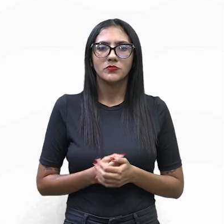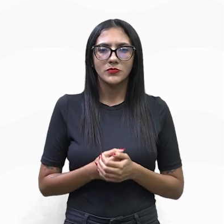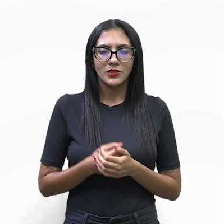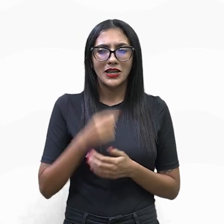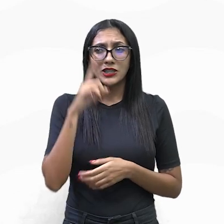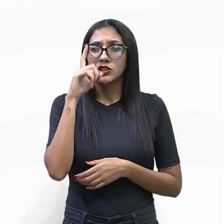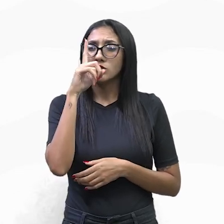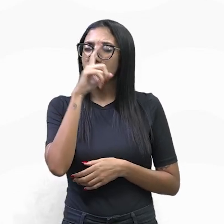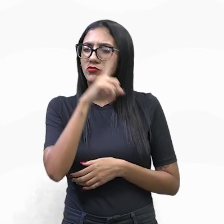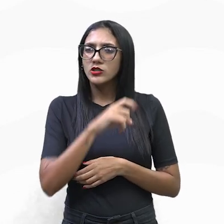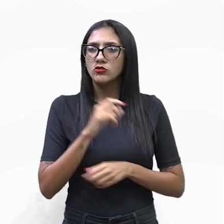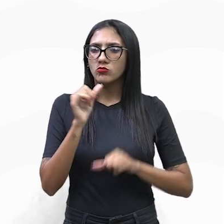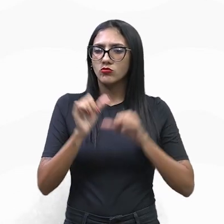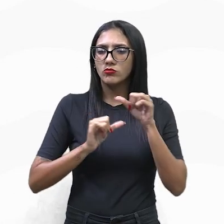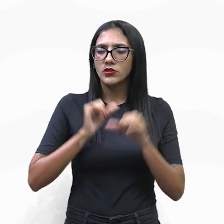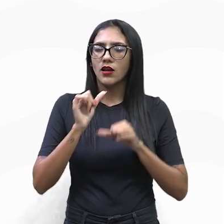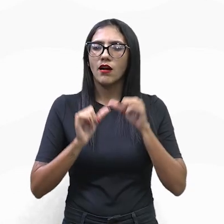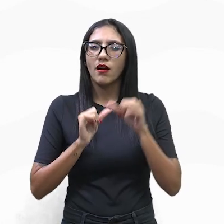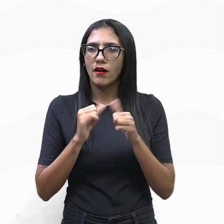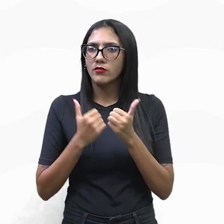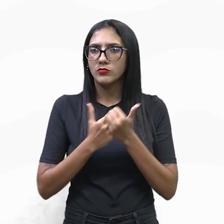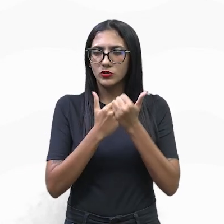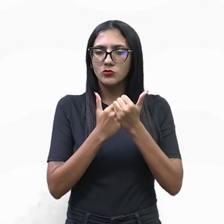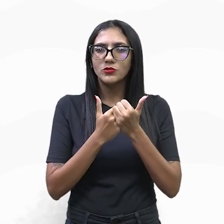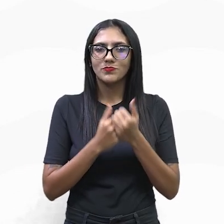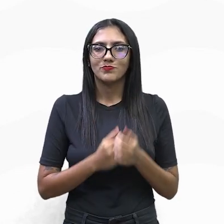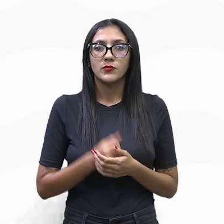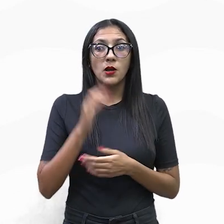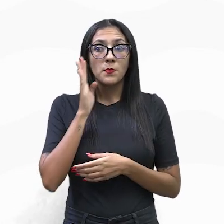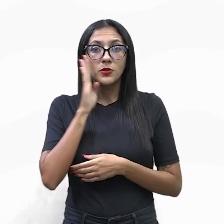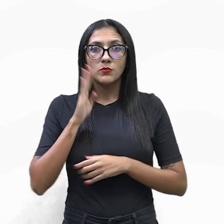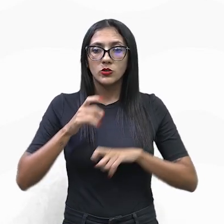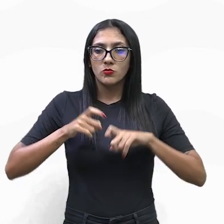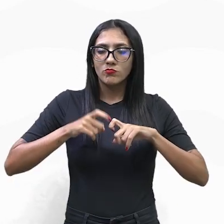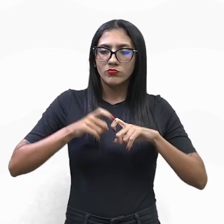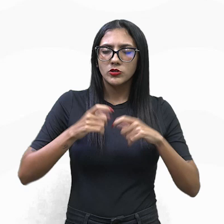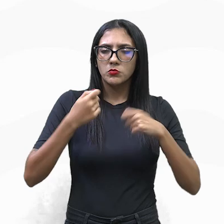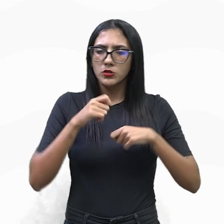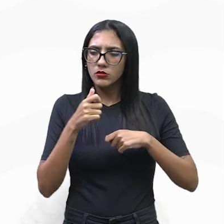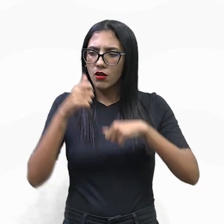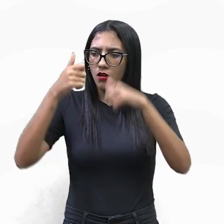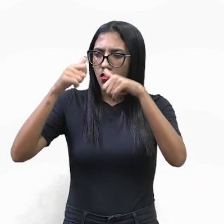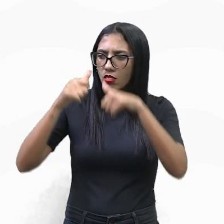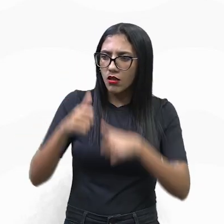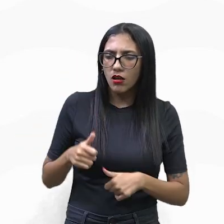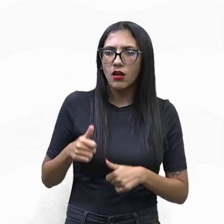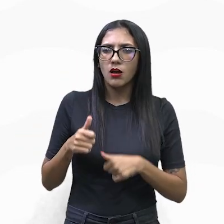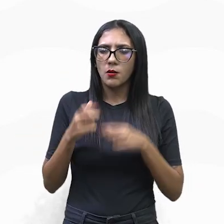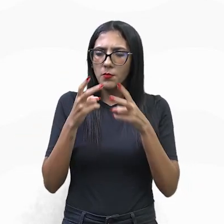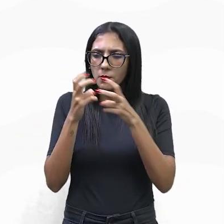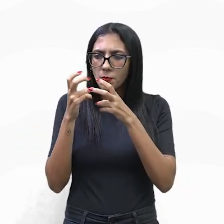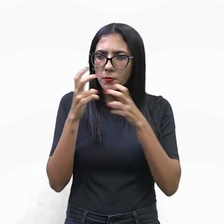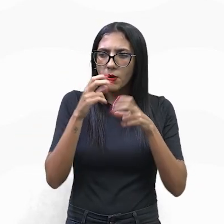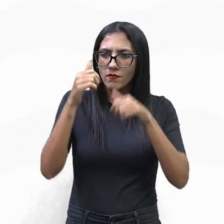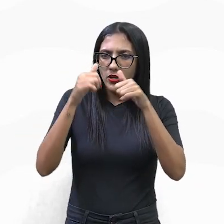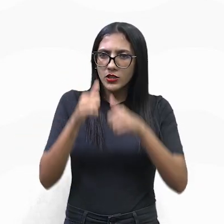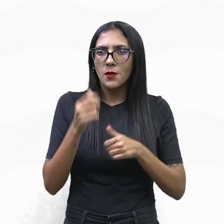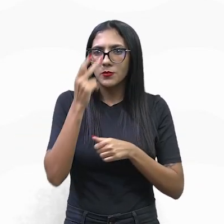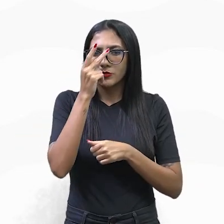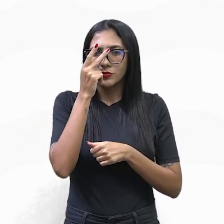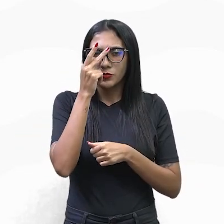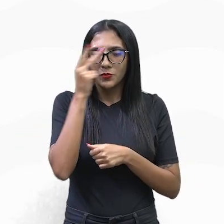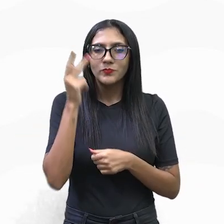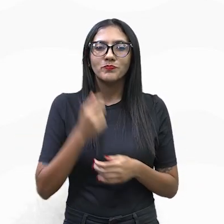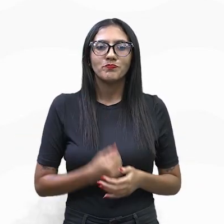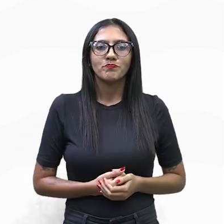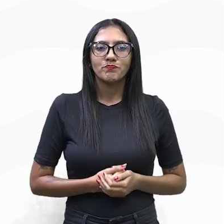comunitário, a função de médico, não é isso, professora? Exatamente, principalmente de médico que precisa ali examinar o paciente e tudo mais, não é? Professor de